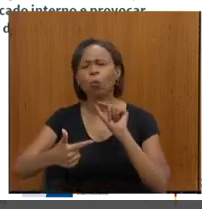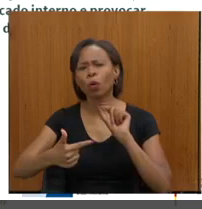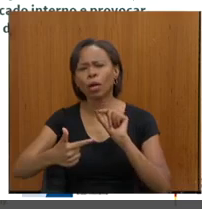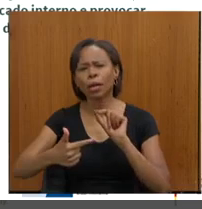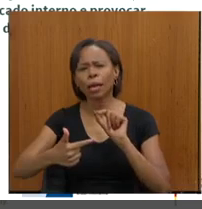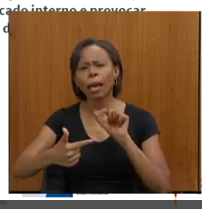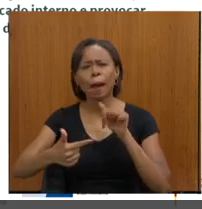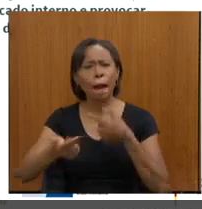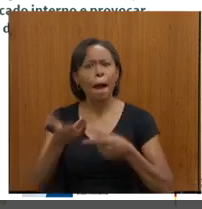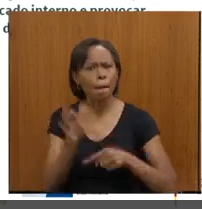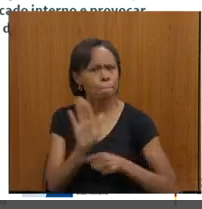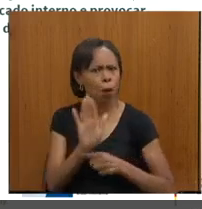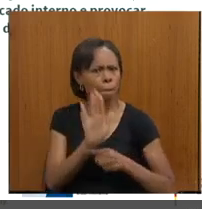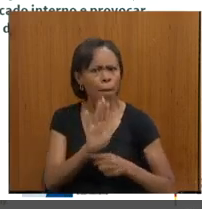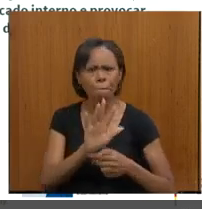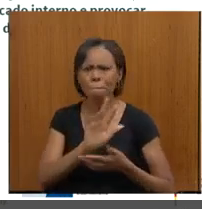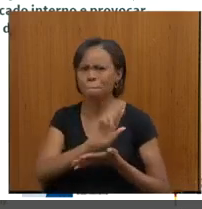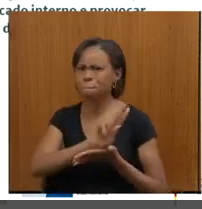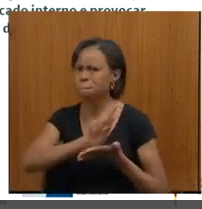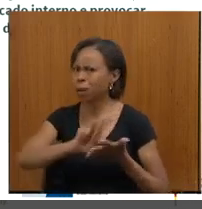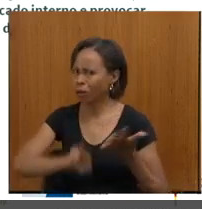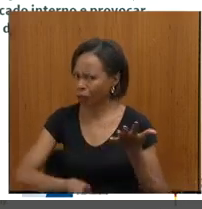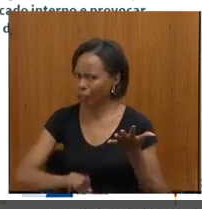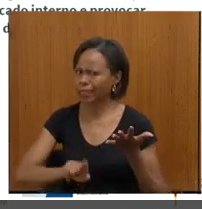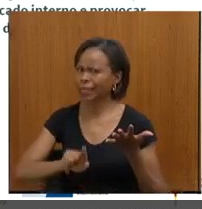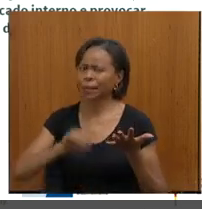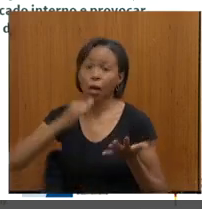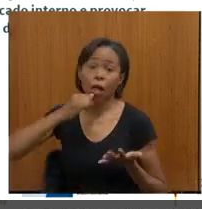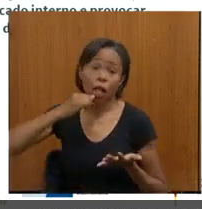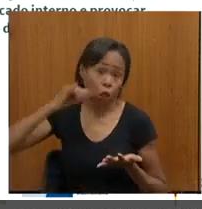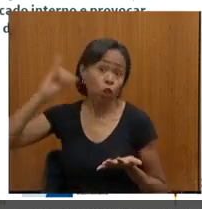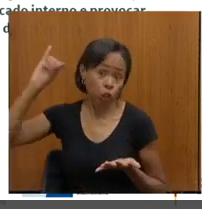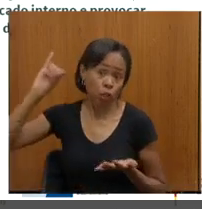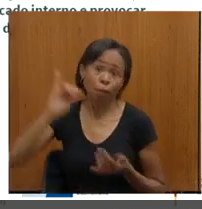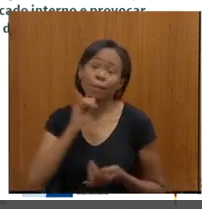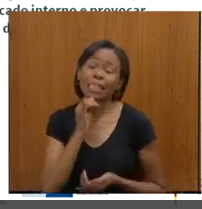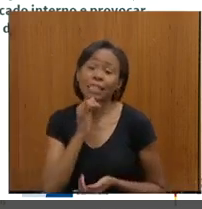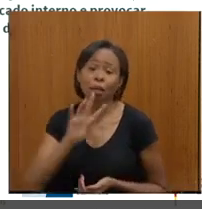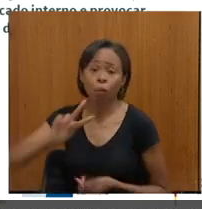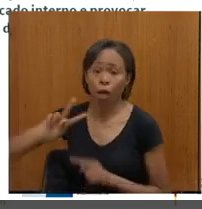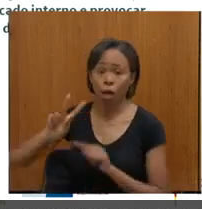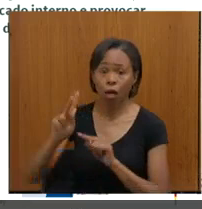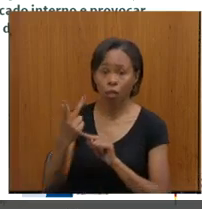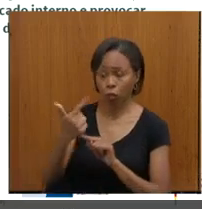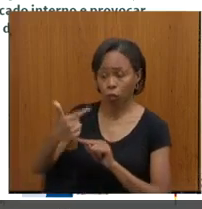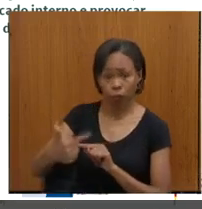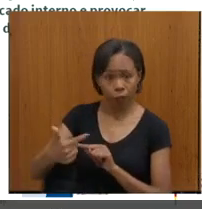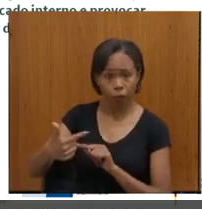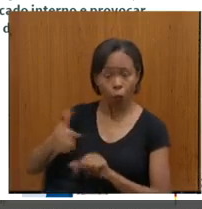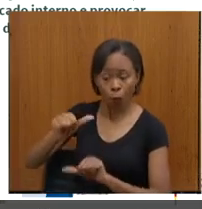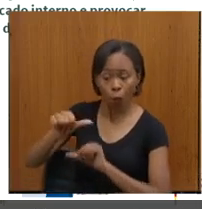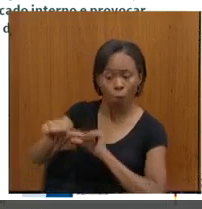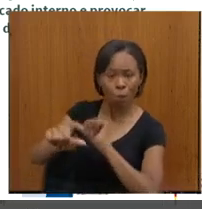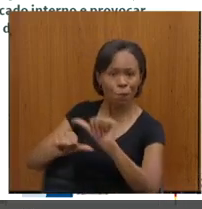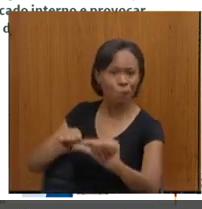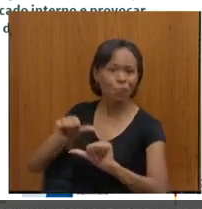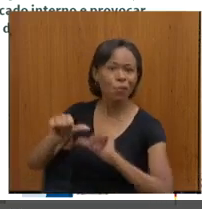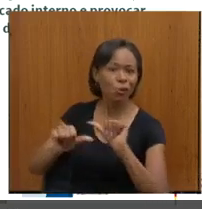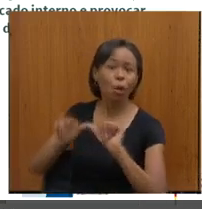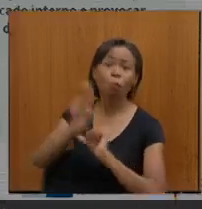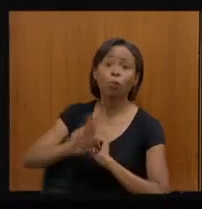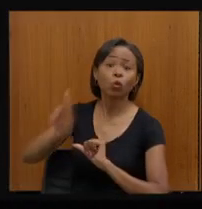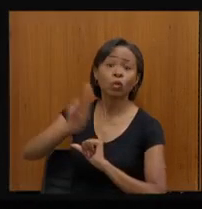propriedades né uma delas é energética é você transformar o hidrogênio é energia para alguma utilização